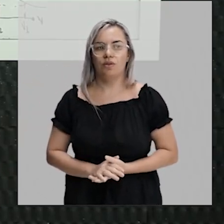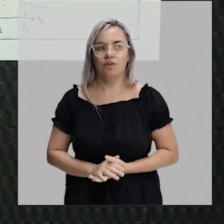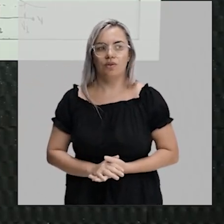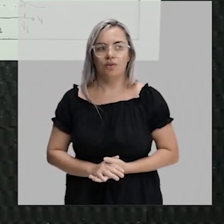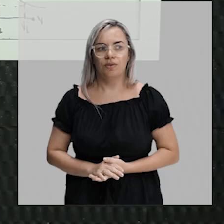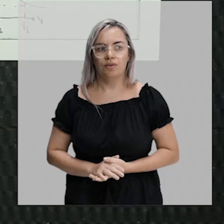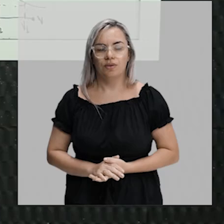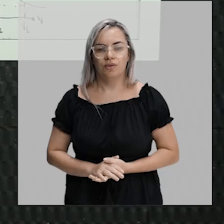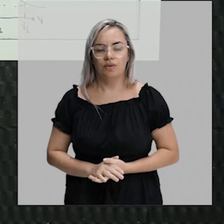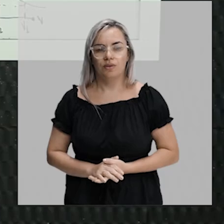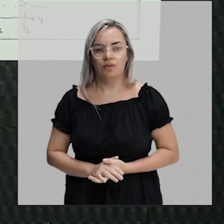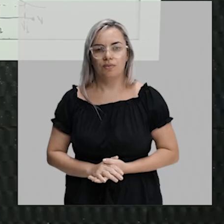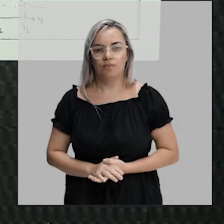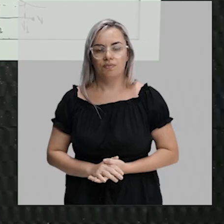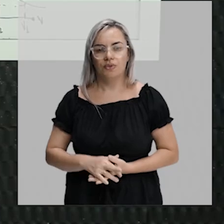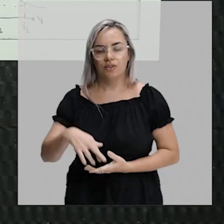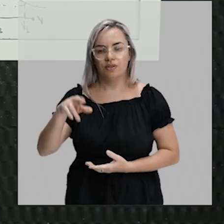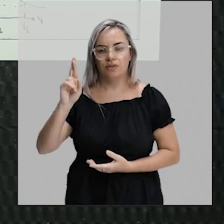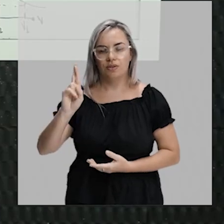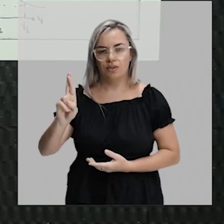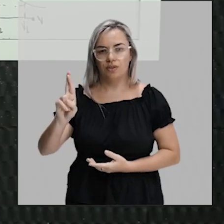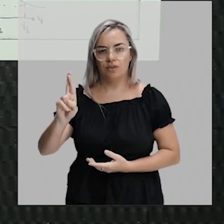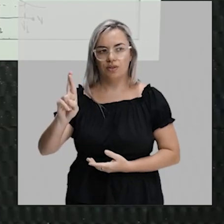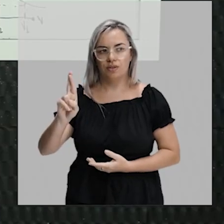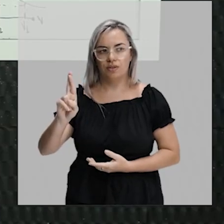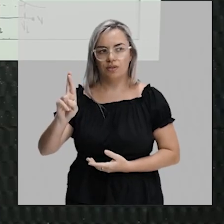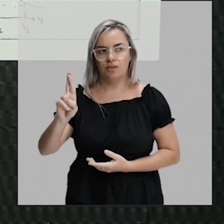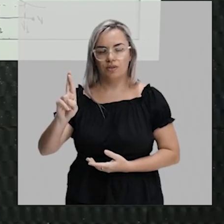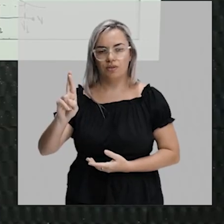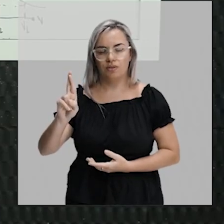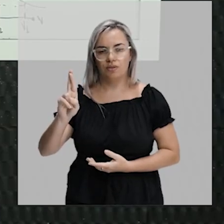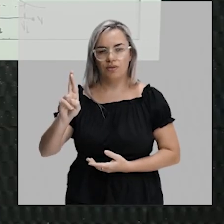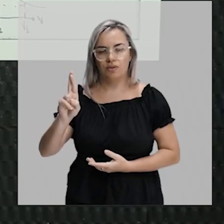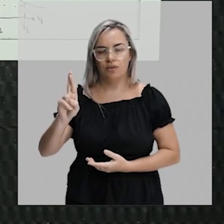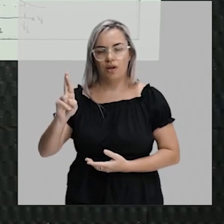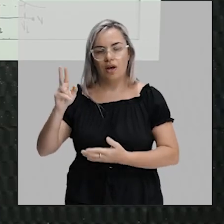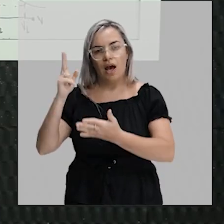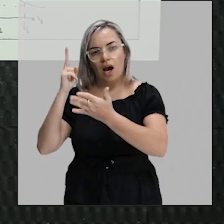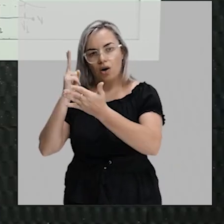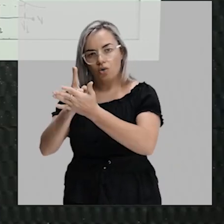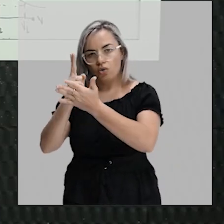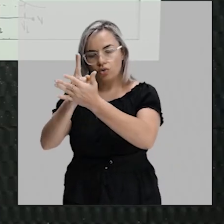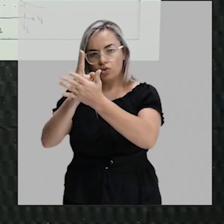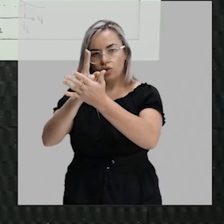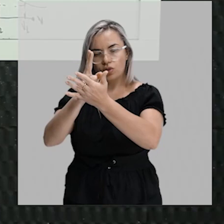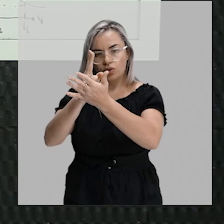R é chamado de constante universal dos gases, né?